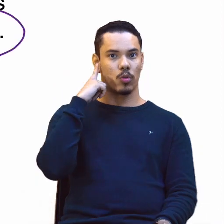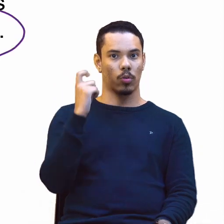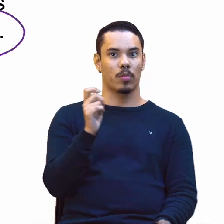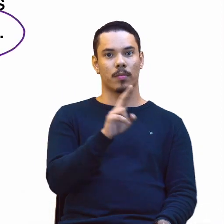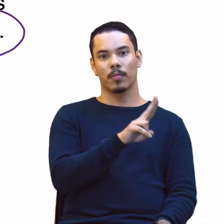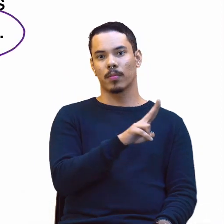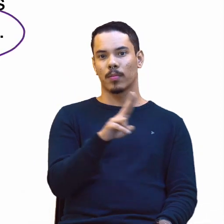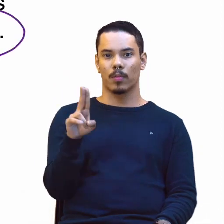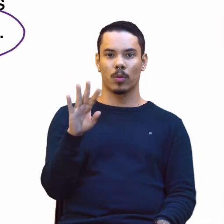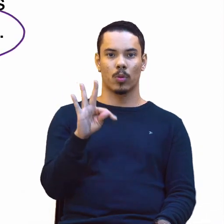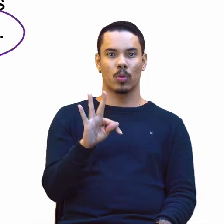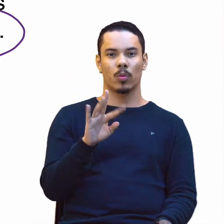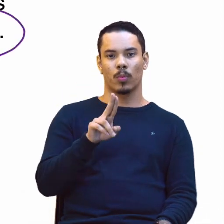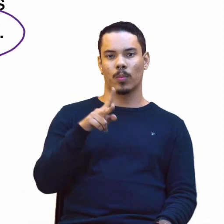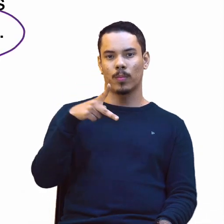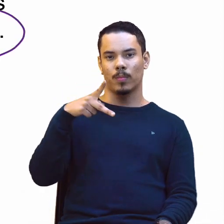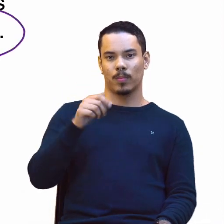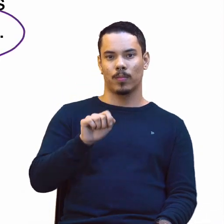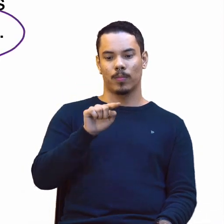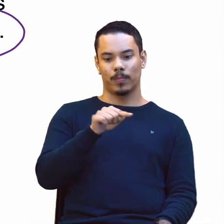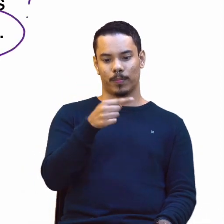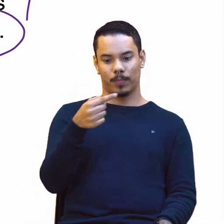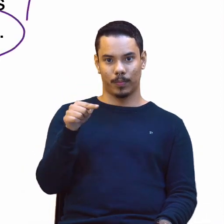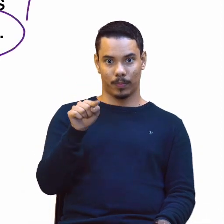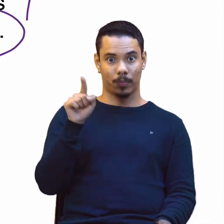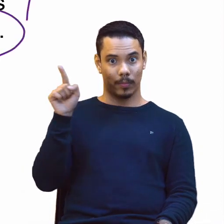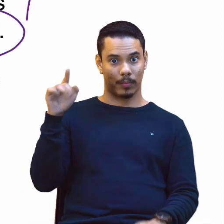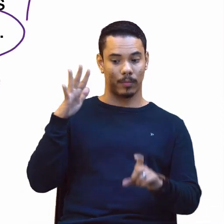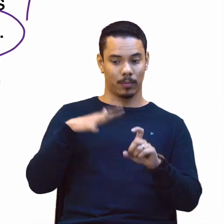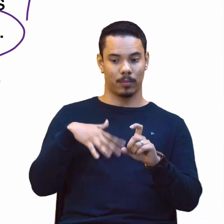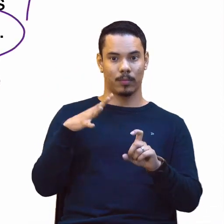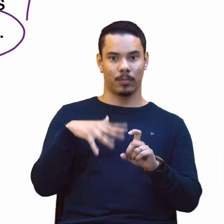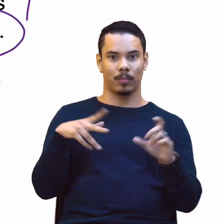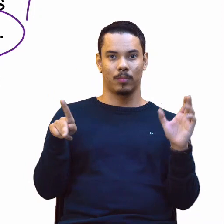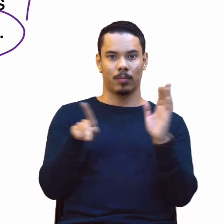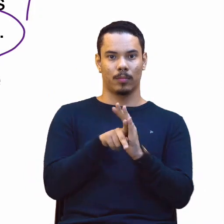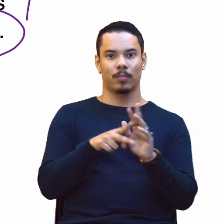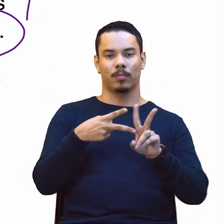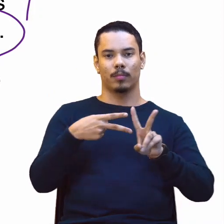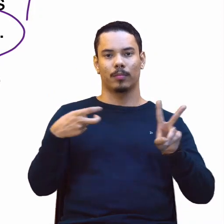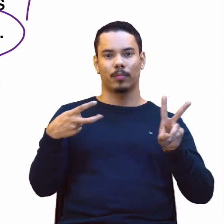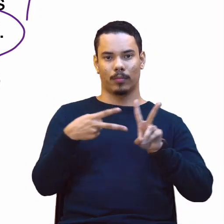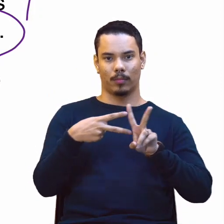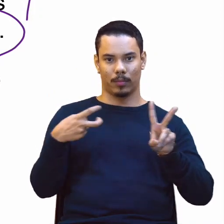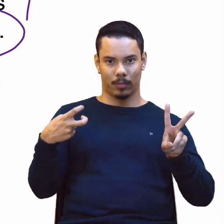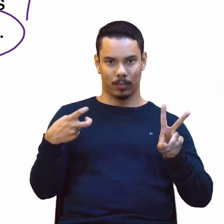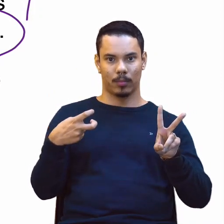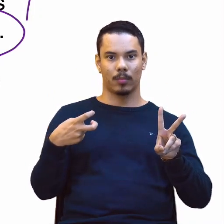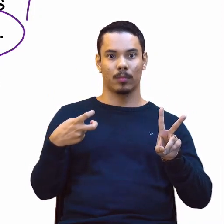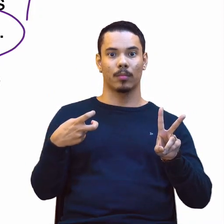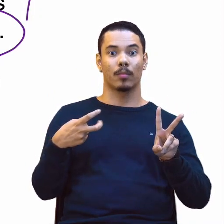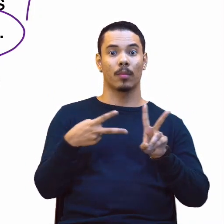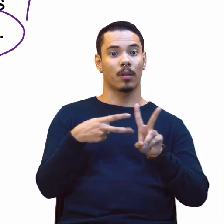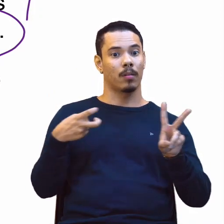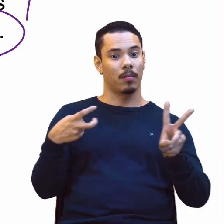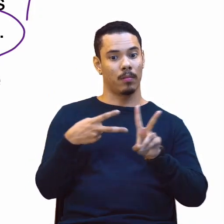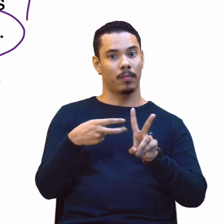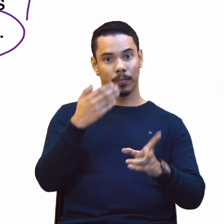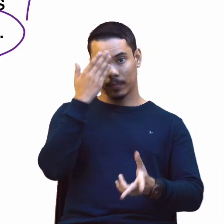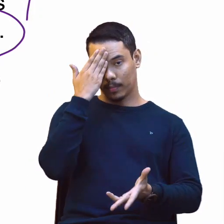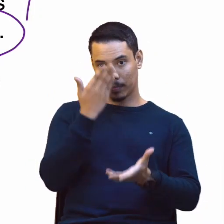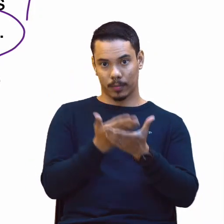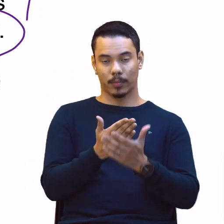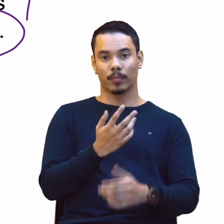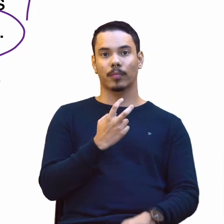Tupã. Isso nessa mitologia indígena, tá? Os indígenas acreditavam que a voz